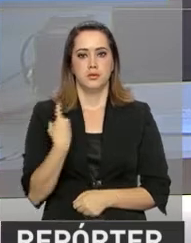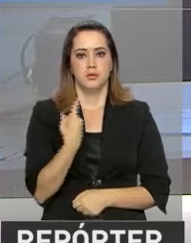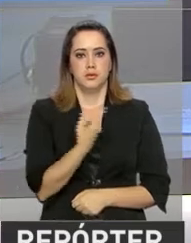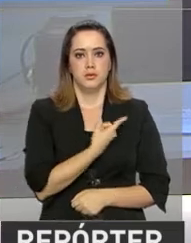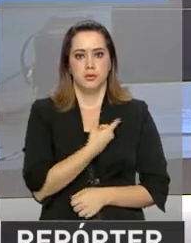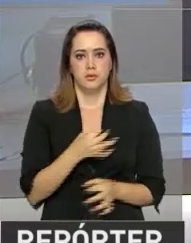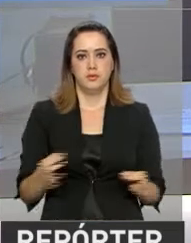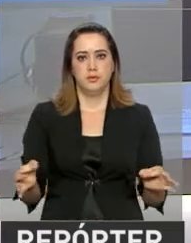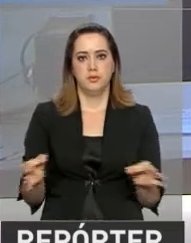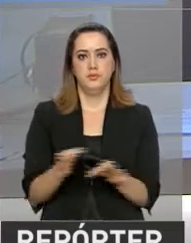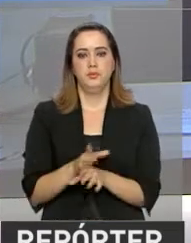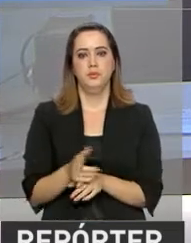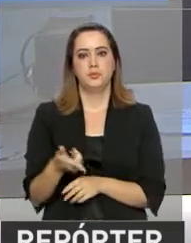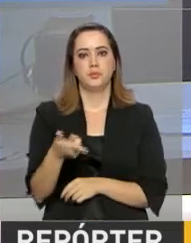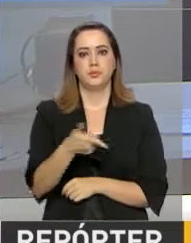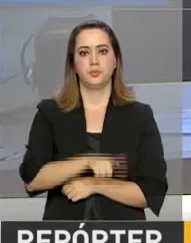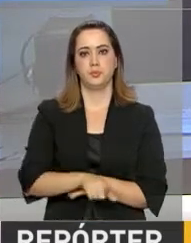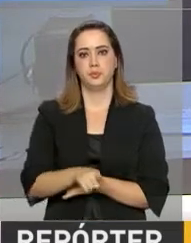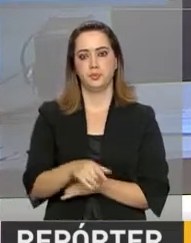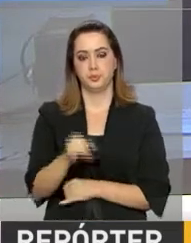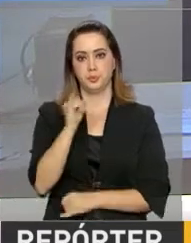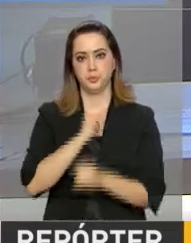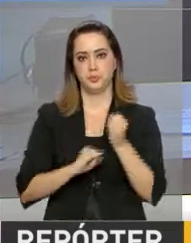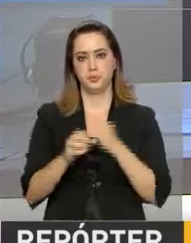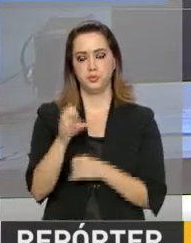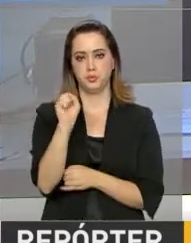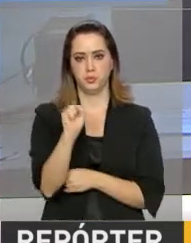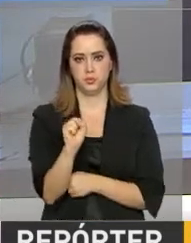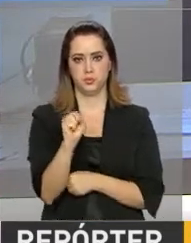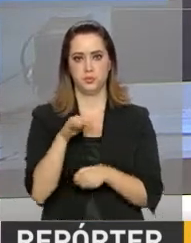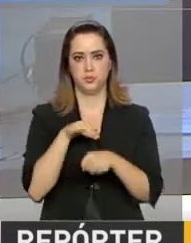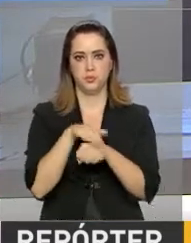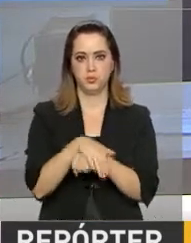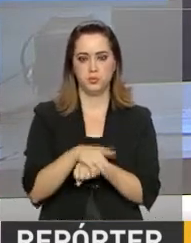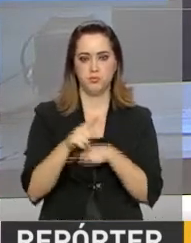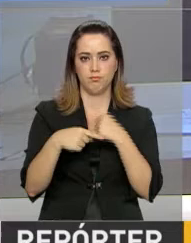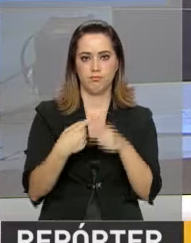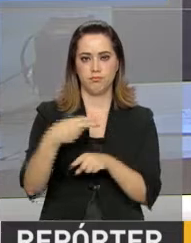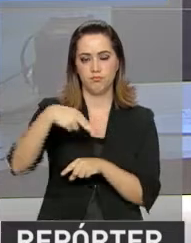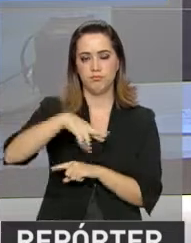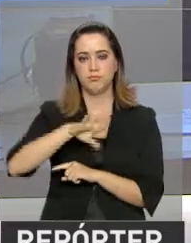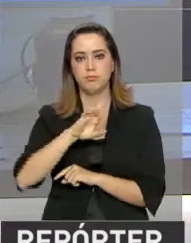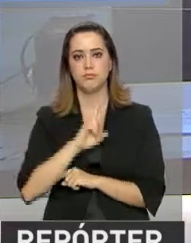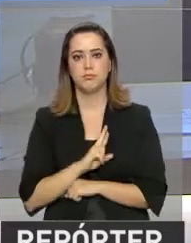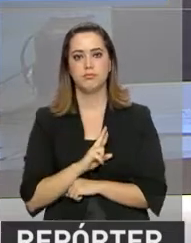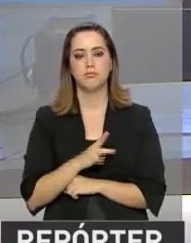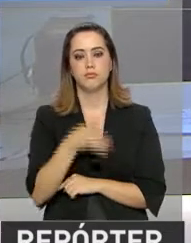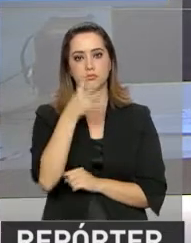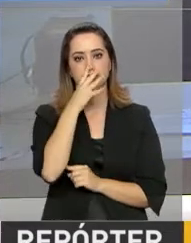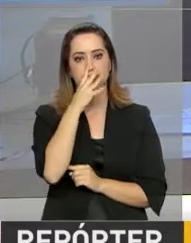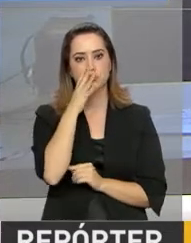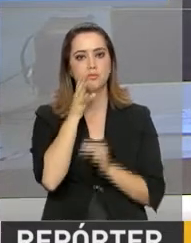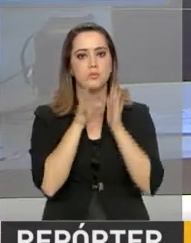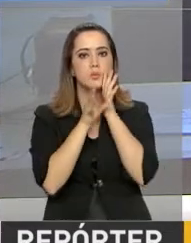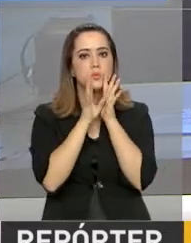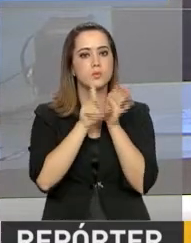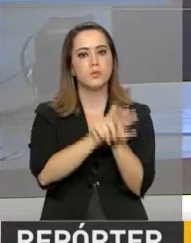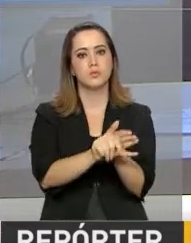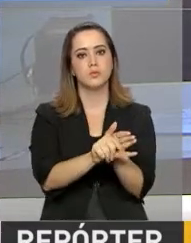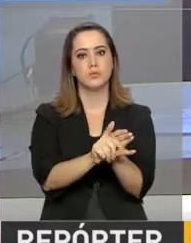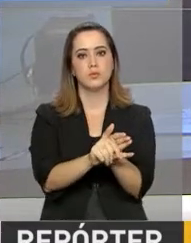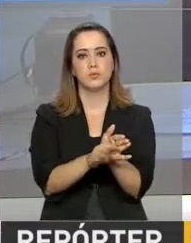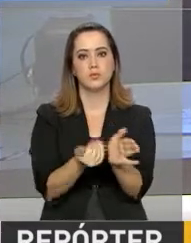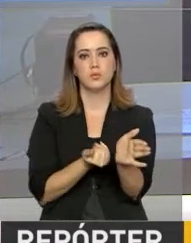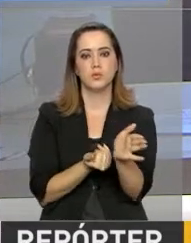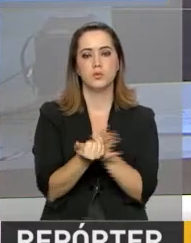aqui. Voltamos a qualquer momento com outras informações ou às 8 da noite na próxima edição do Repórter NBR. Acompanhe também as novidades em nossas redes